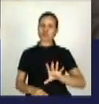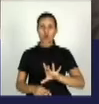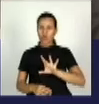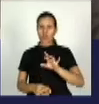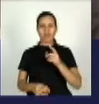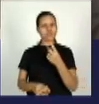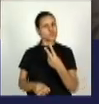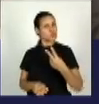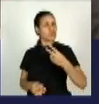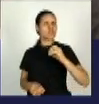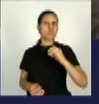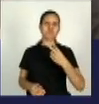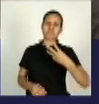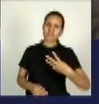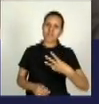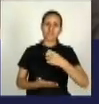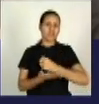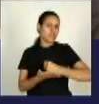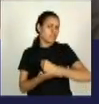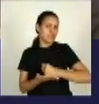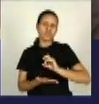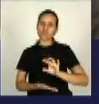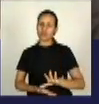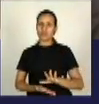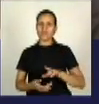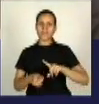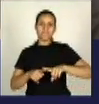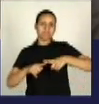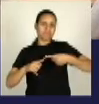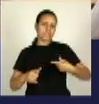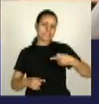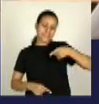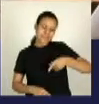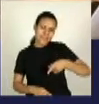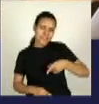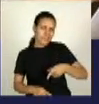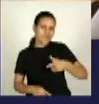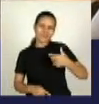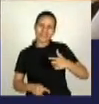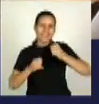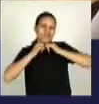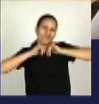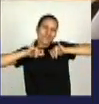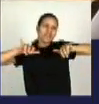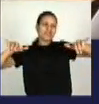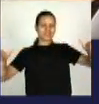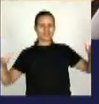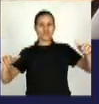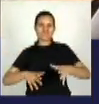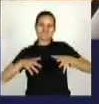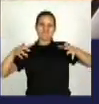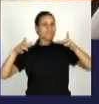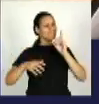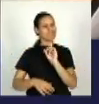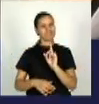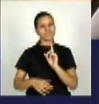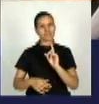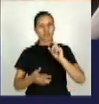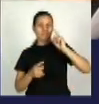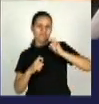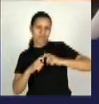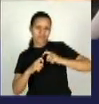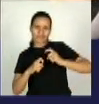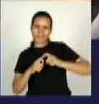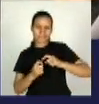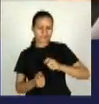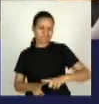de vender 2 ou 3 comprimidos ou cápsulas, ou seja lá o que for. Mas isso ainda não há uma divulgação plena, os médicos